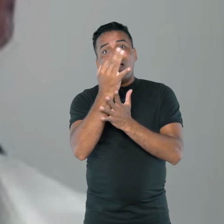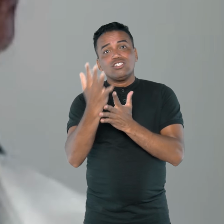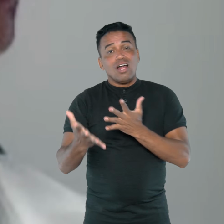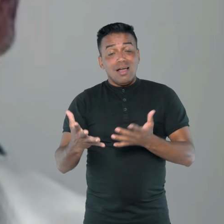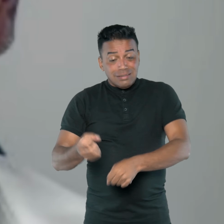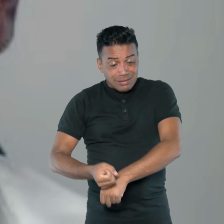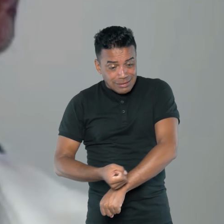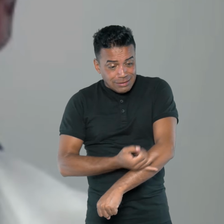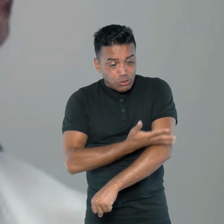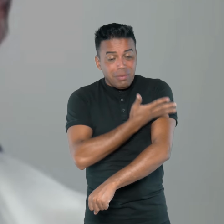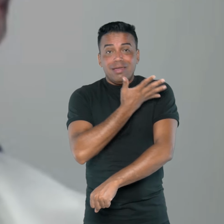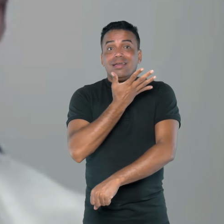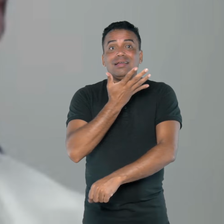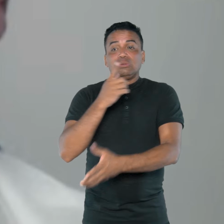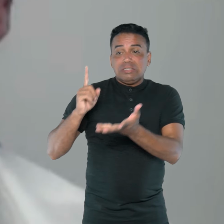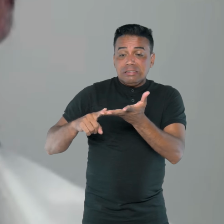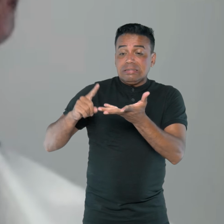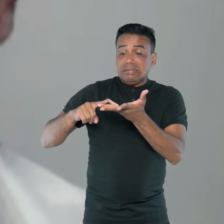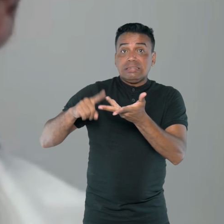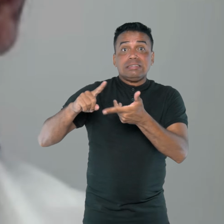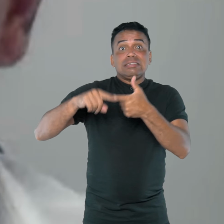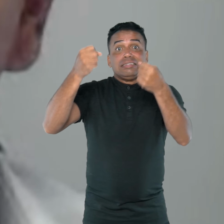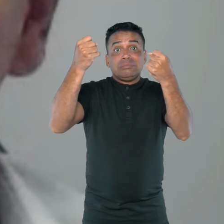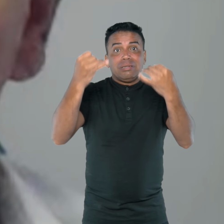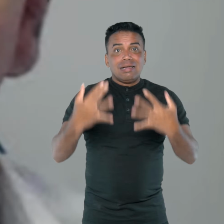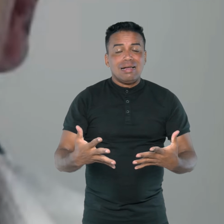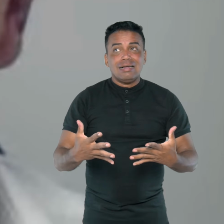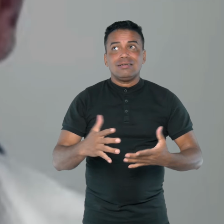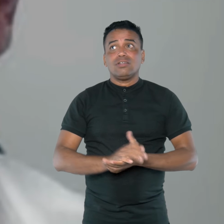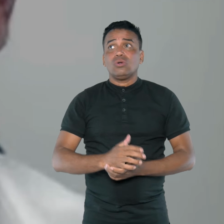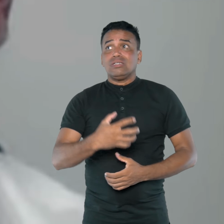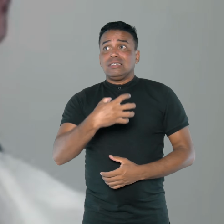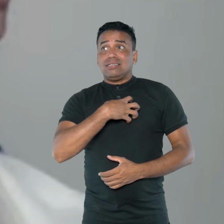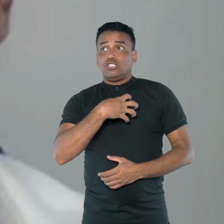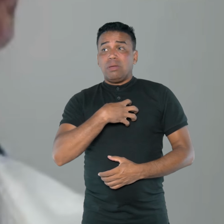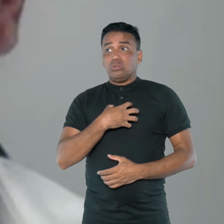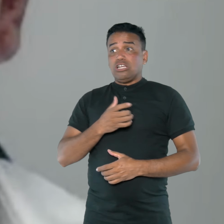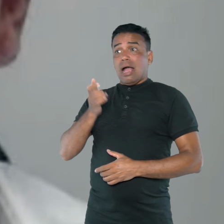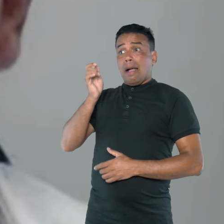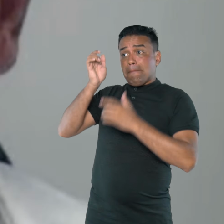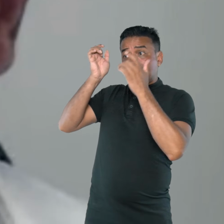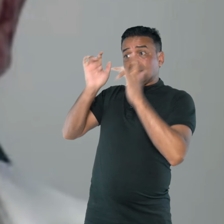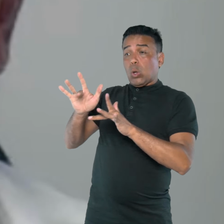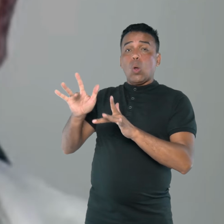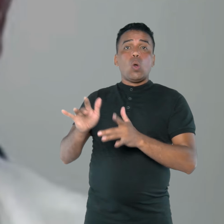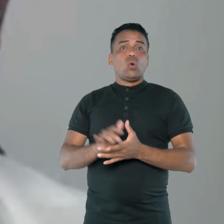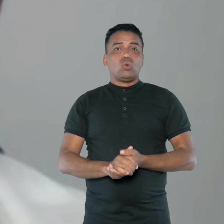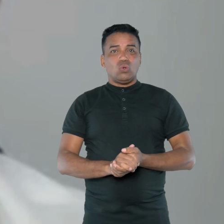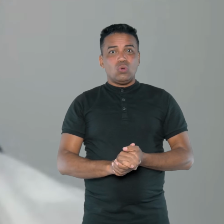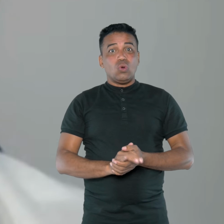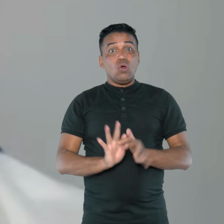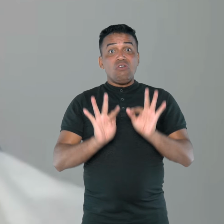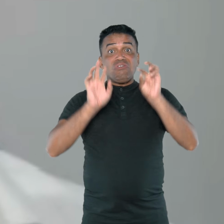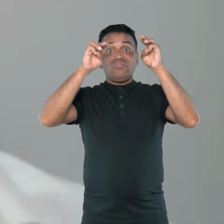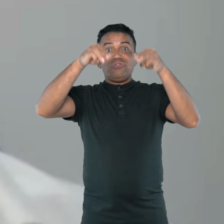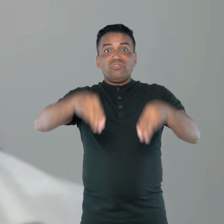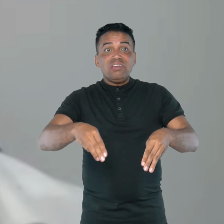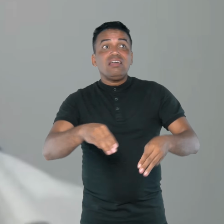de serem trocados, porque são situações de abandono, são situações de despedida, né? São